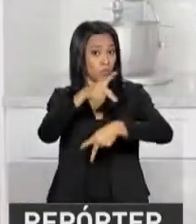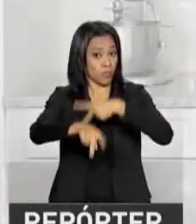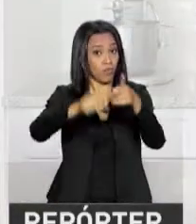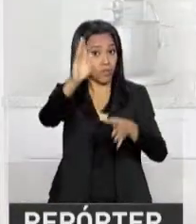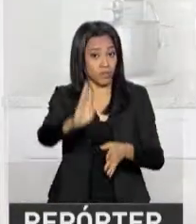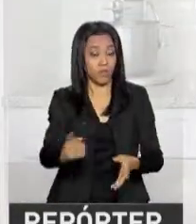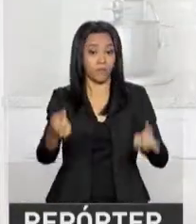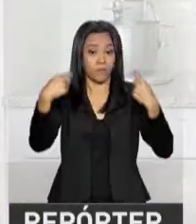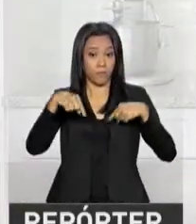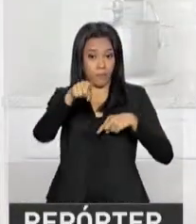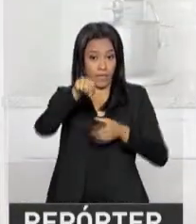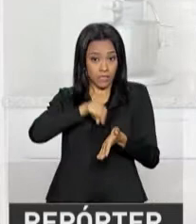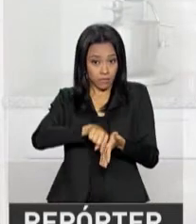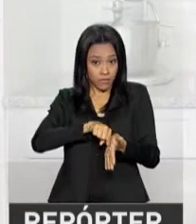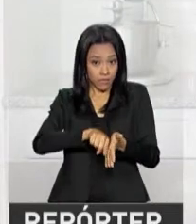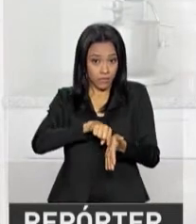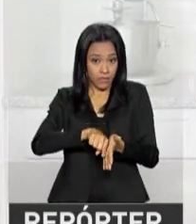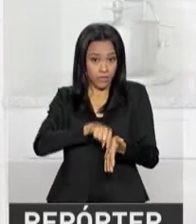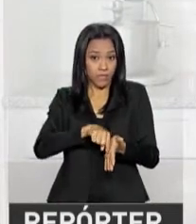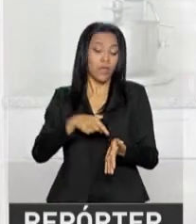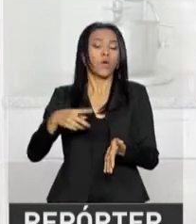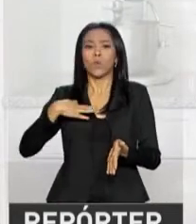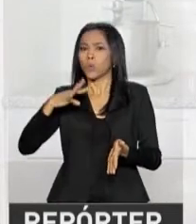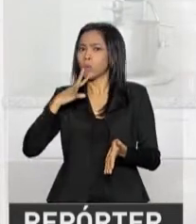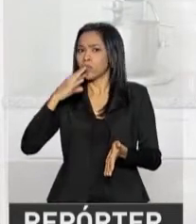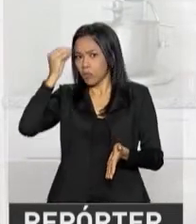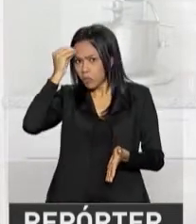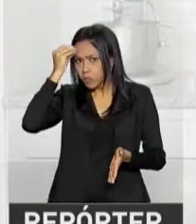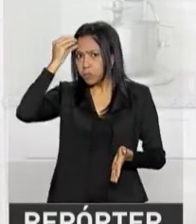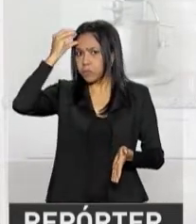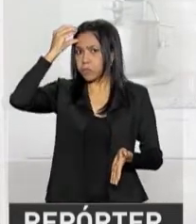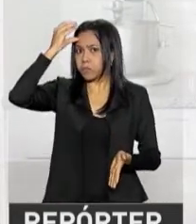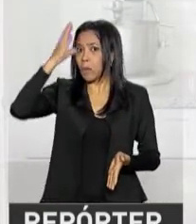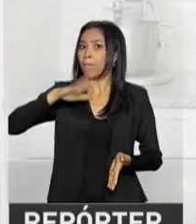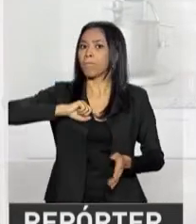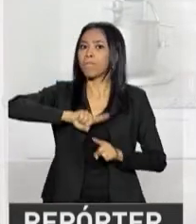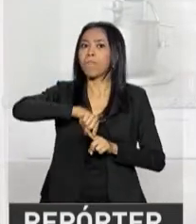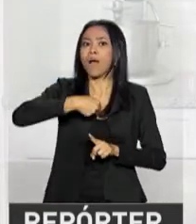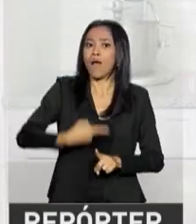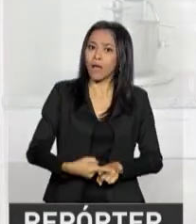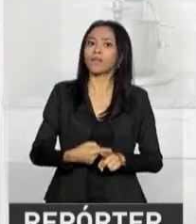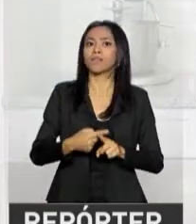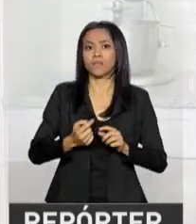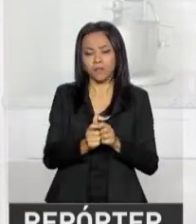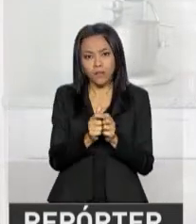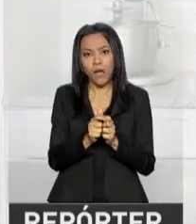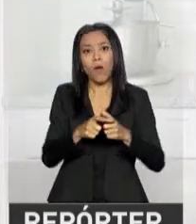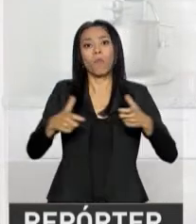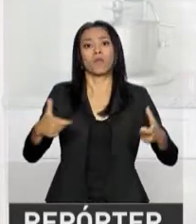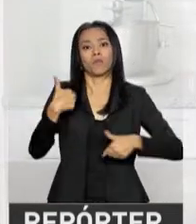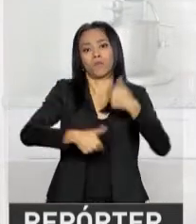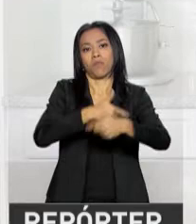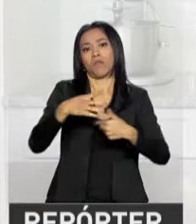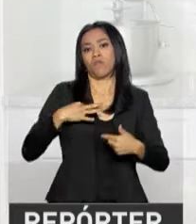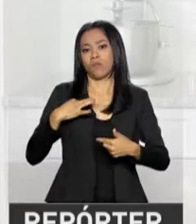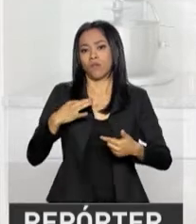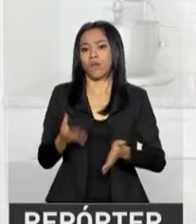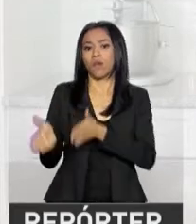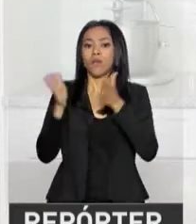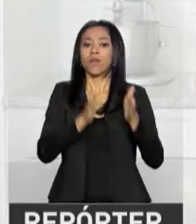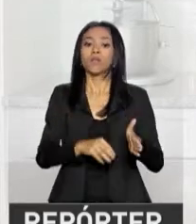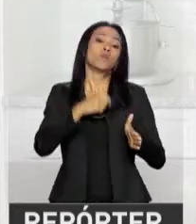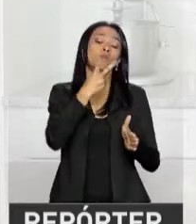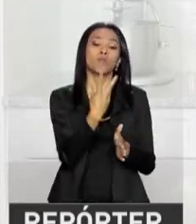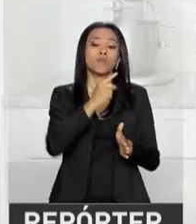pnad quanto maior o nível de instrução maior a taxa de realização desse tipo de trabalho 2,9 por cento